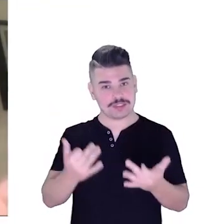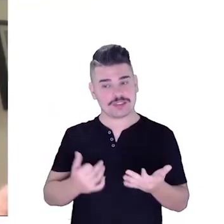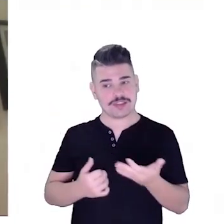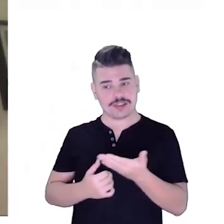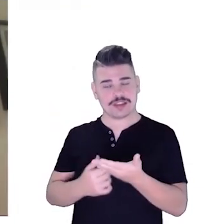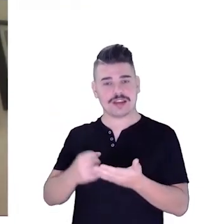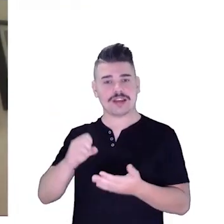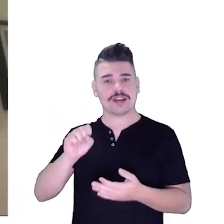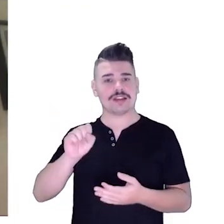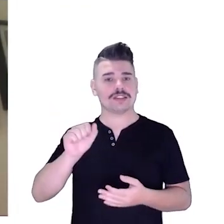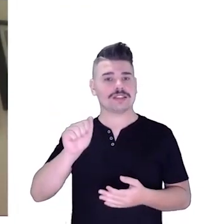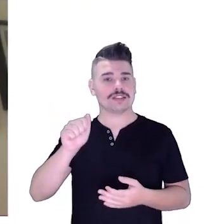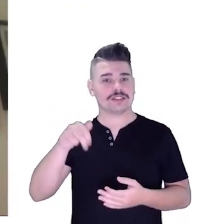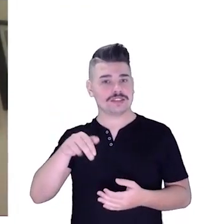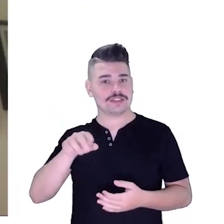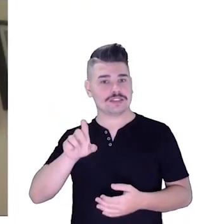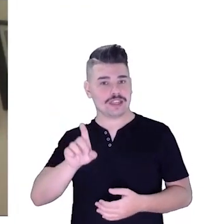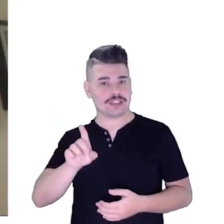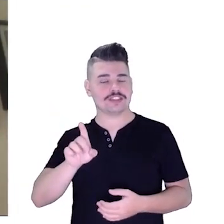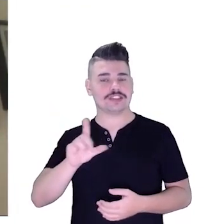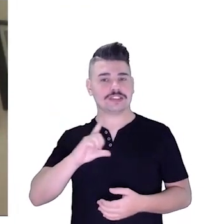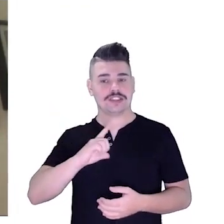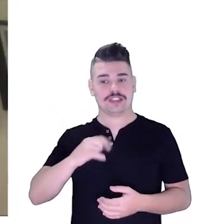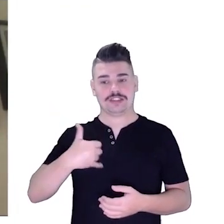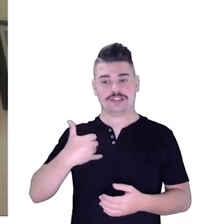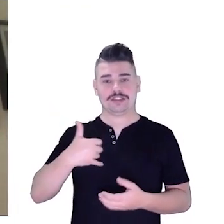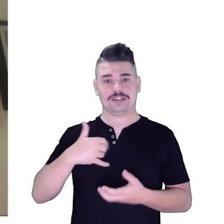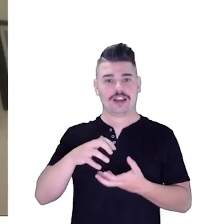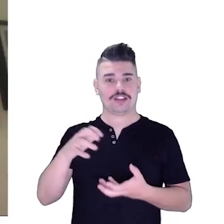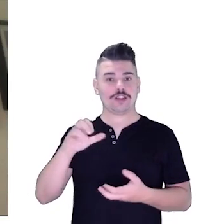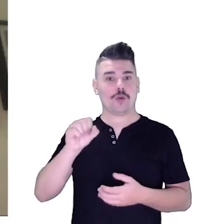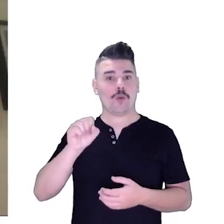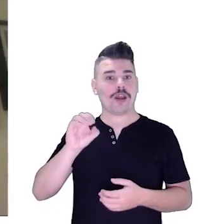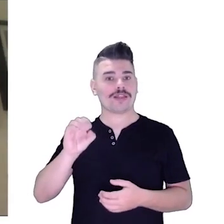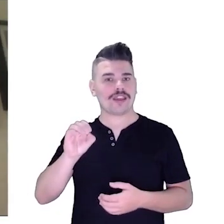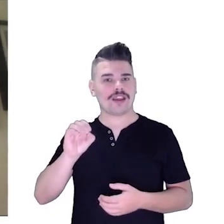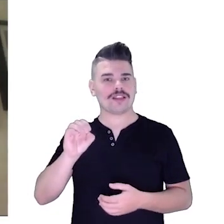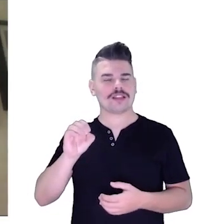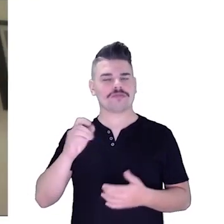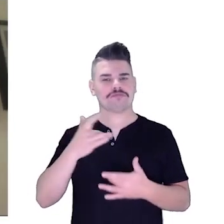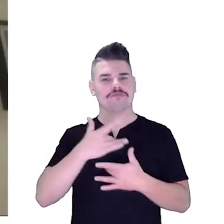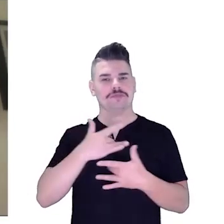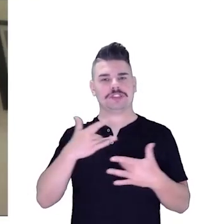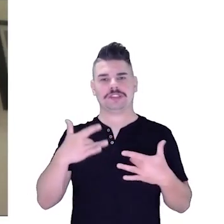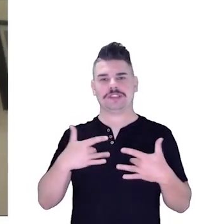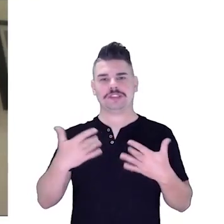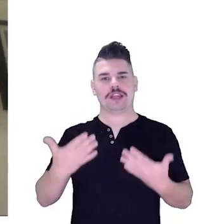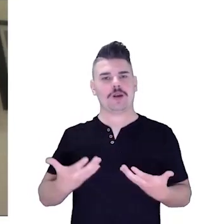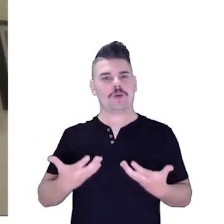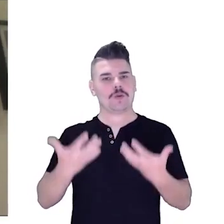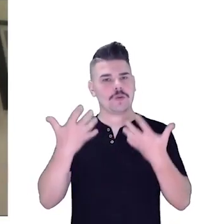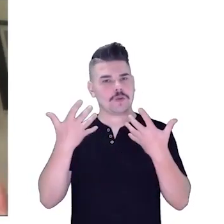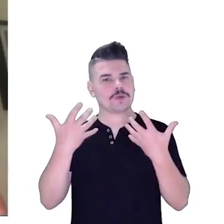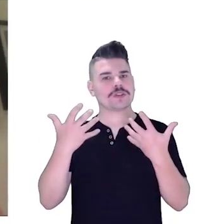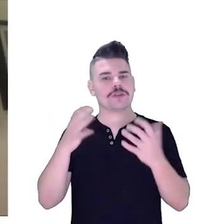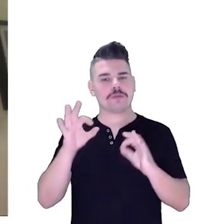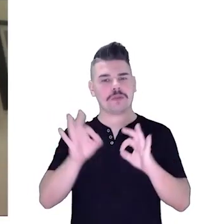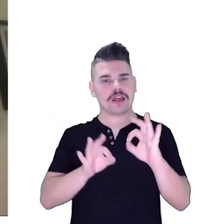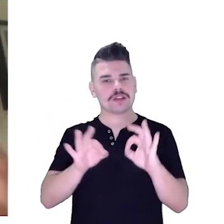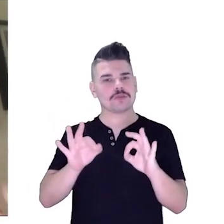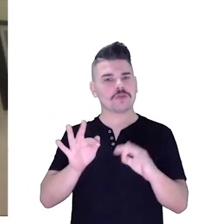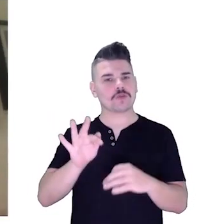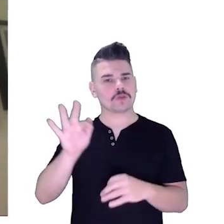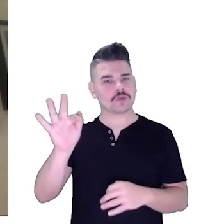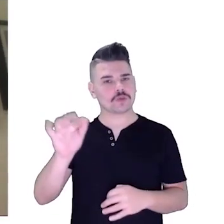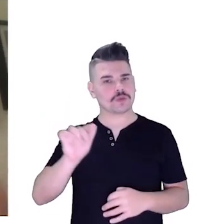fala sobre a Sandy nos seus mais de 80 anos, né, ainda cheia de